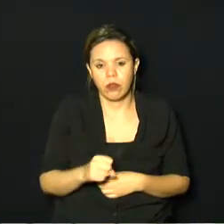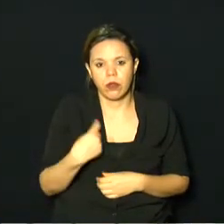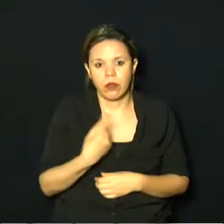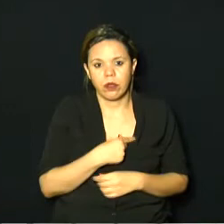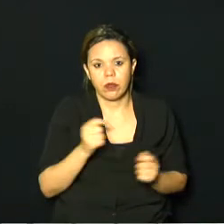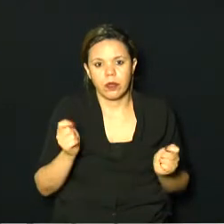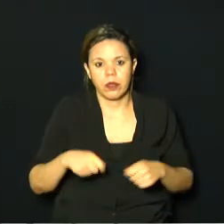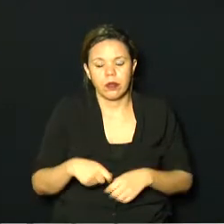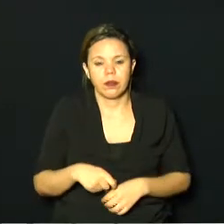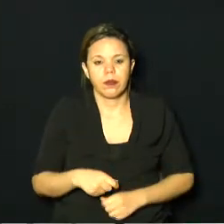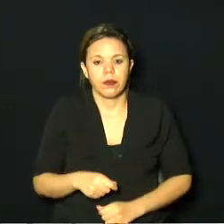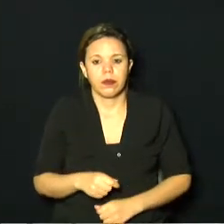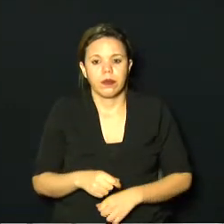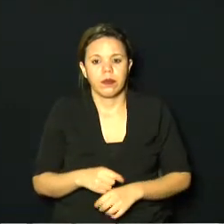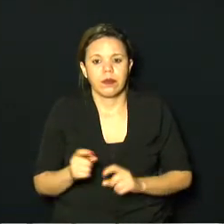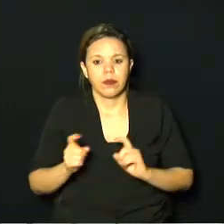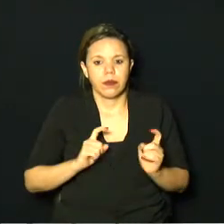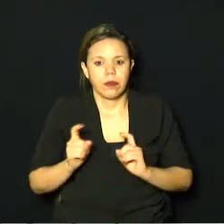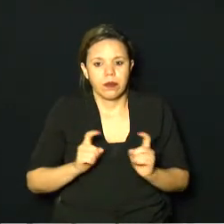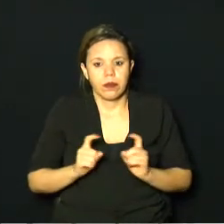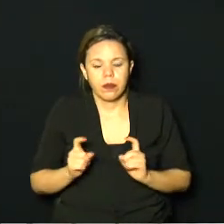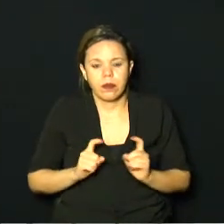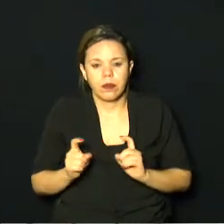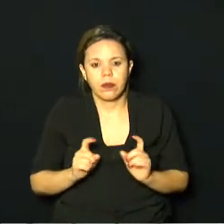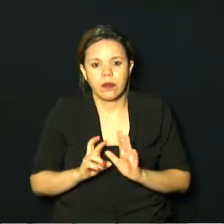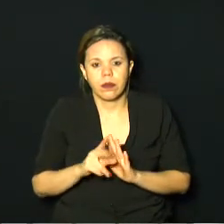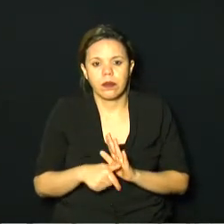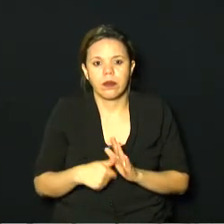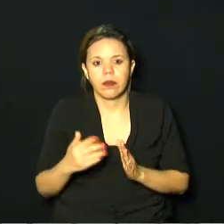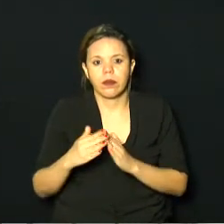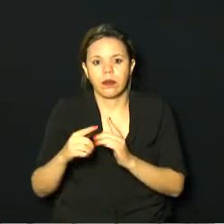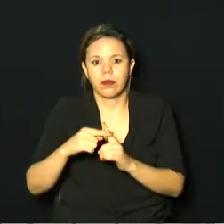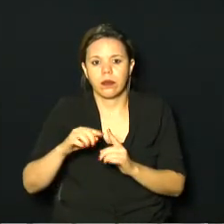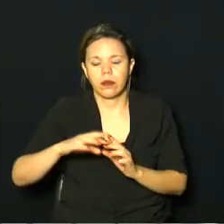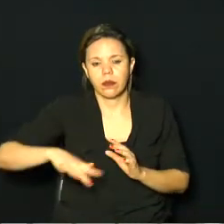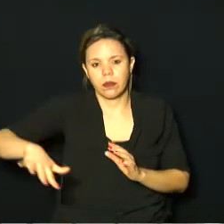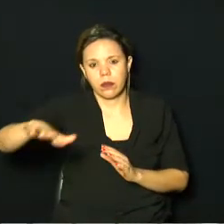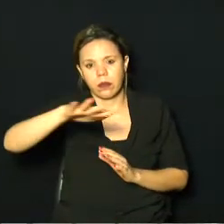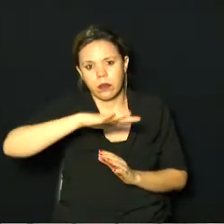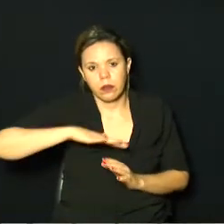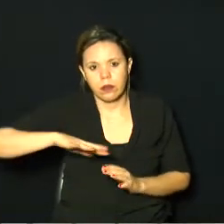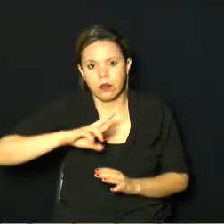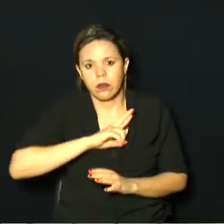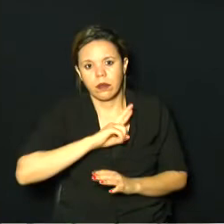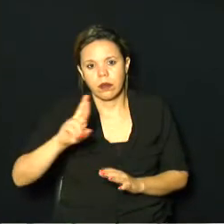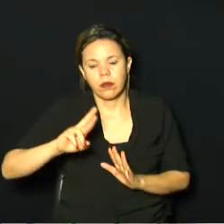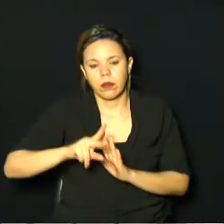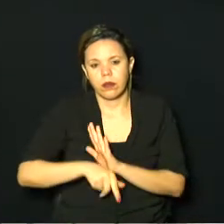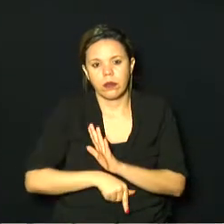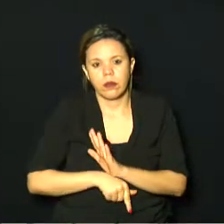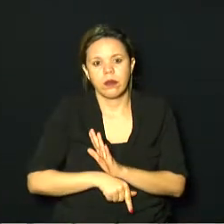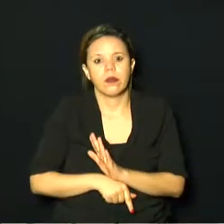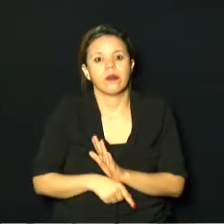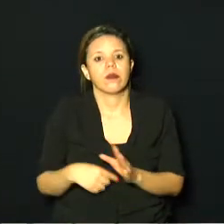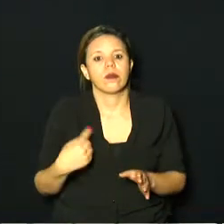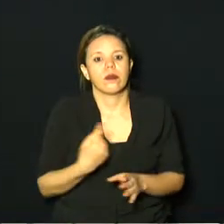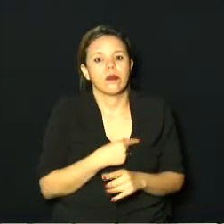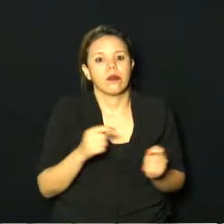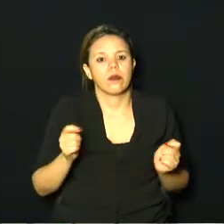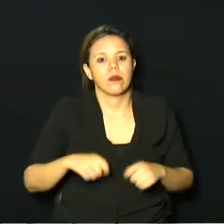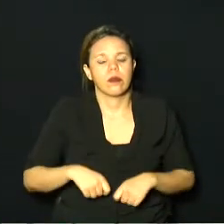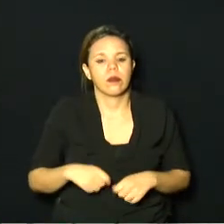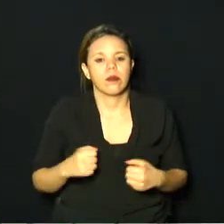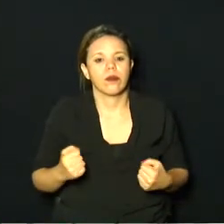pudéssemos reunir outras igrejas, outras matrizes religiosas, para que a gente